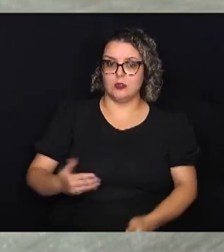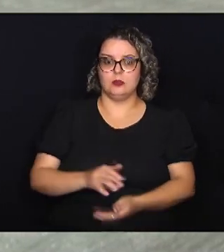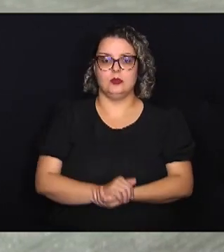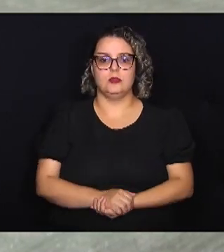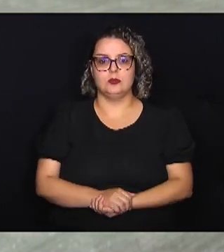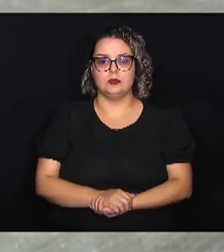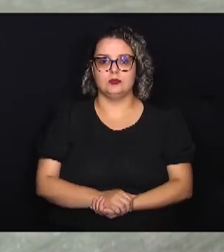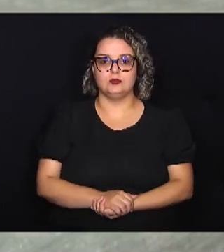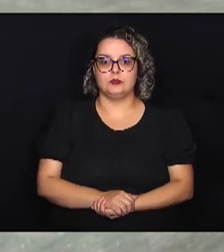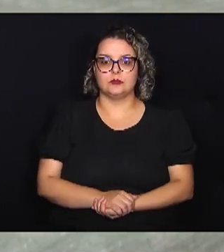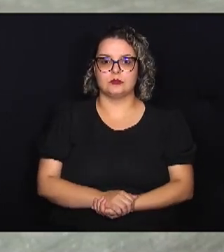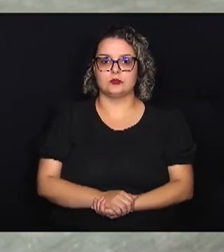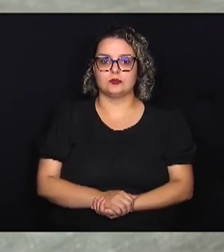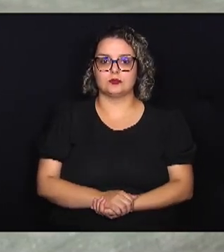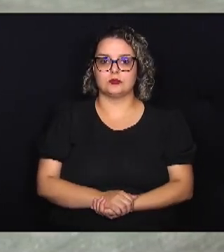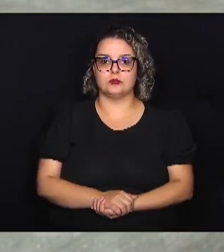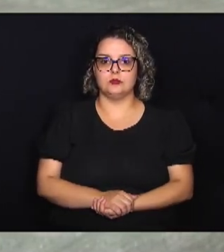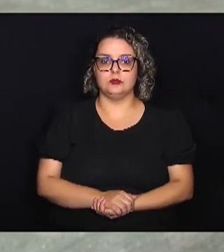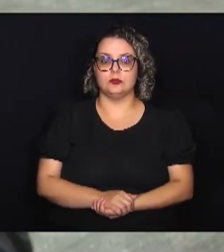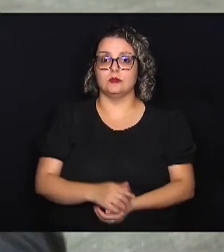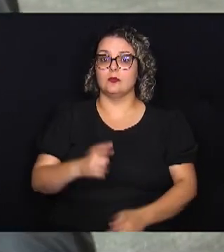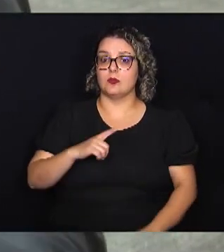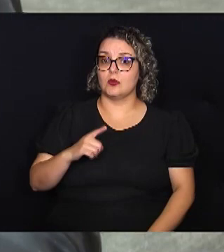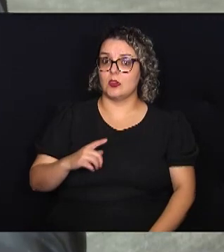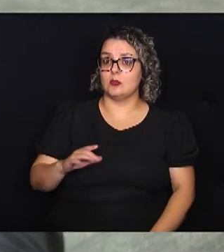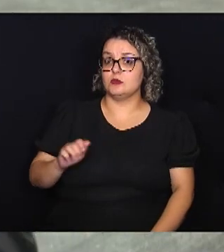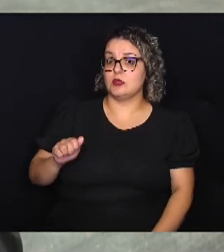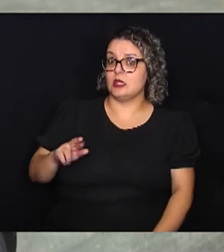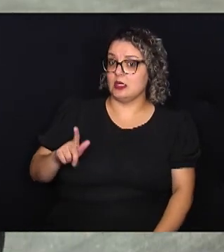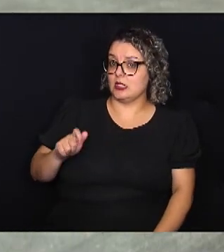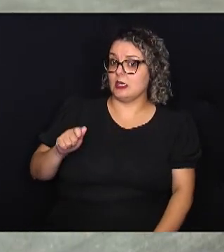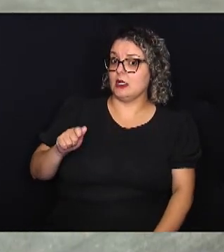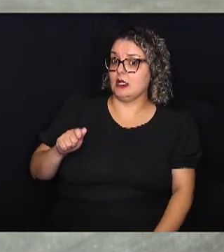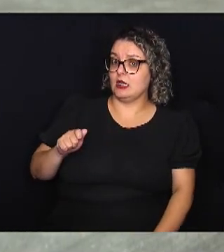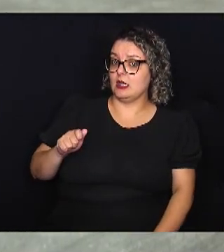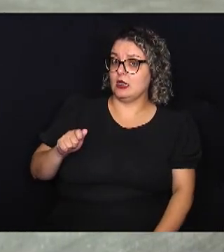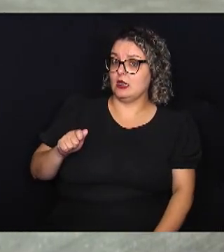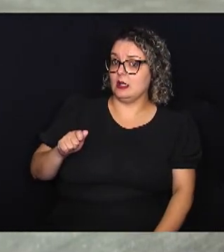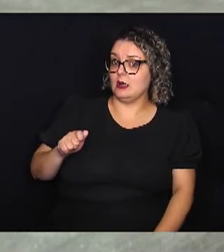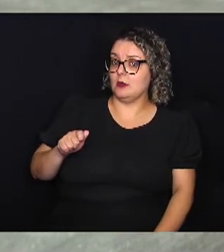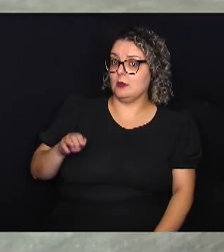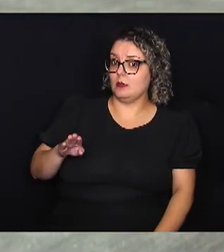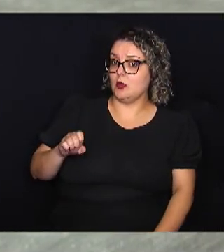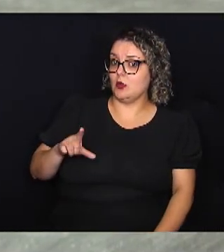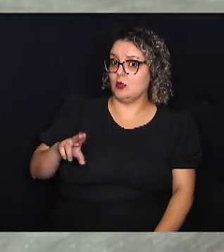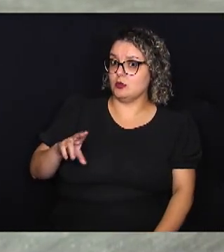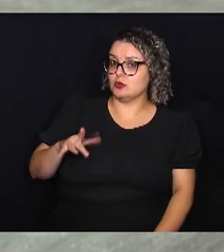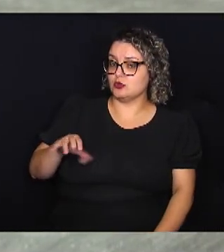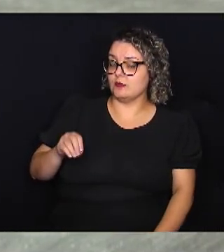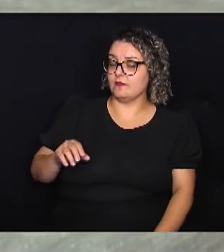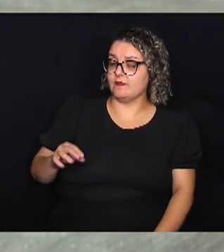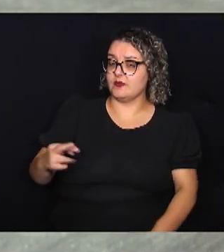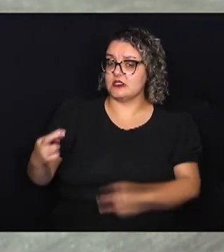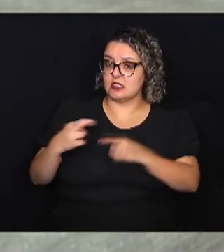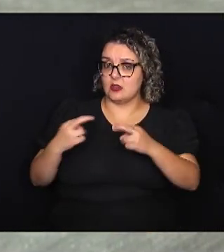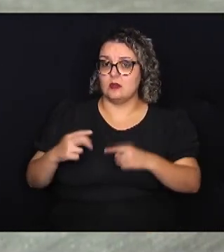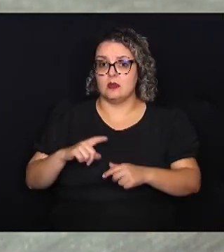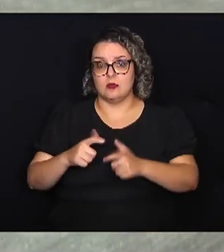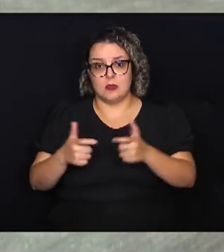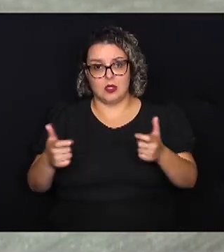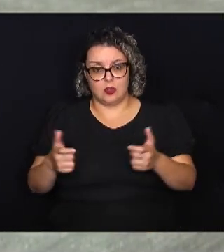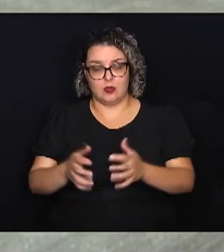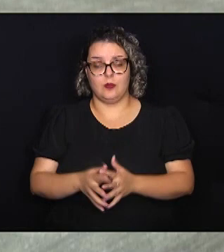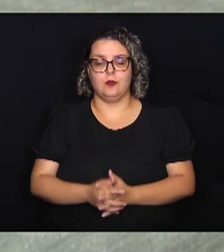gastos, mas também agora temos o arcabouço fiscal, nós temos aí um aporte financeiro maior. E a